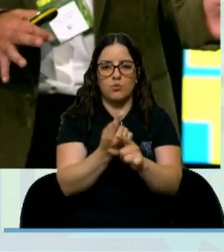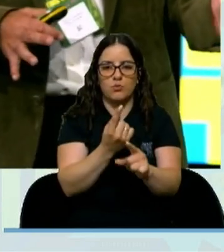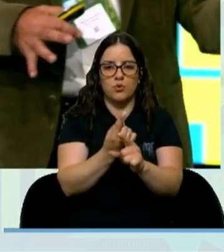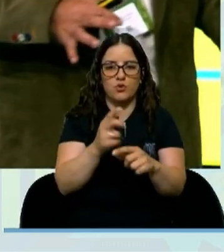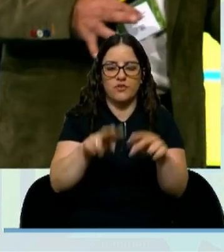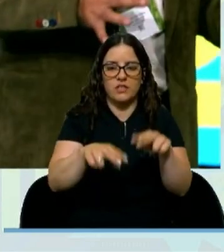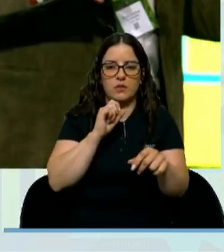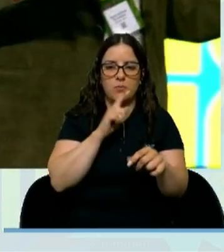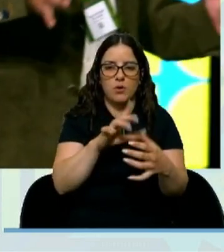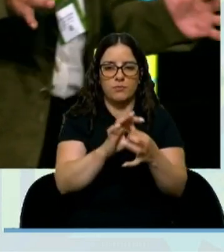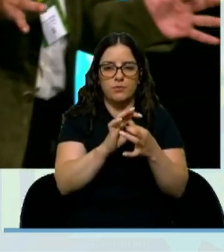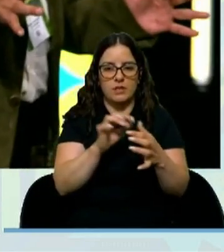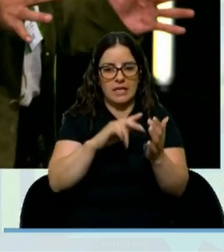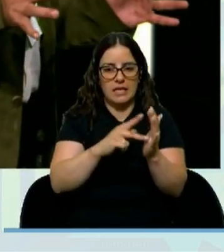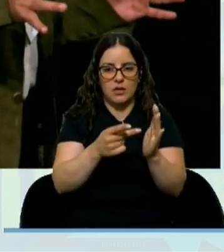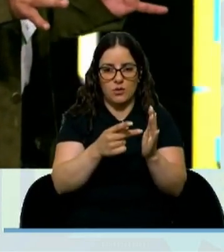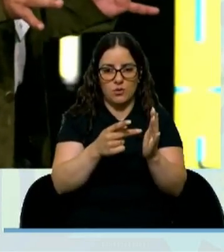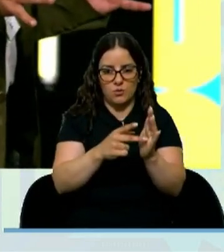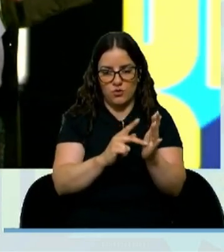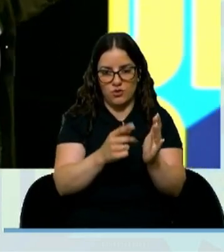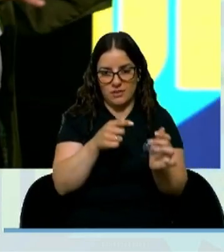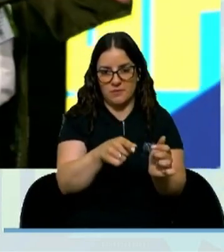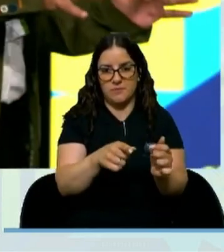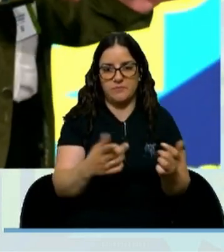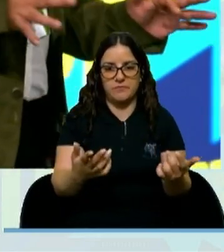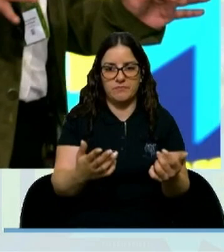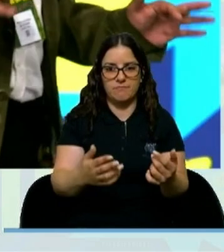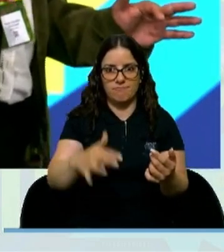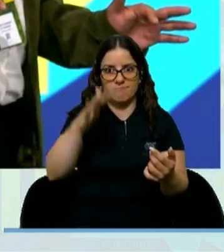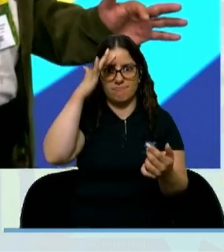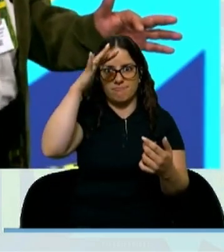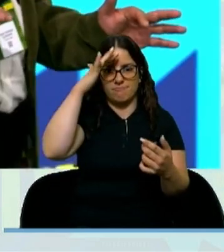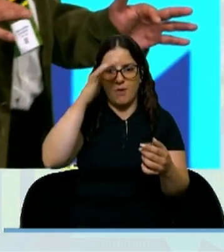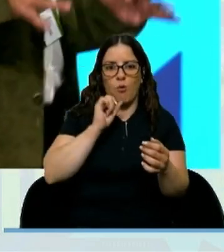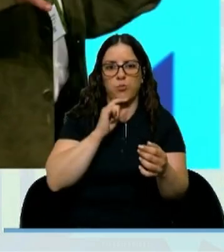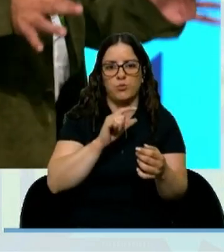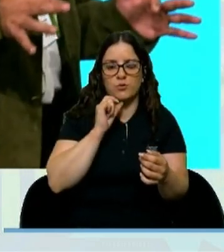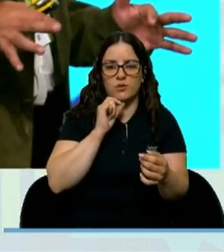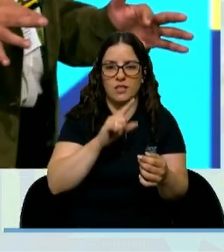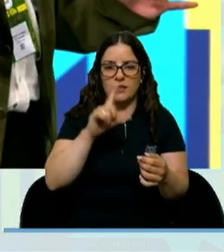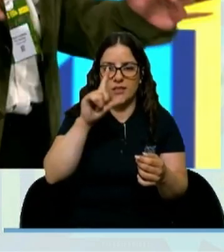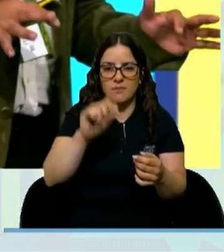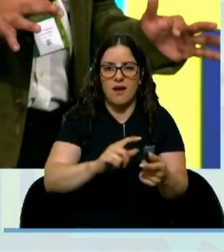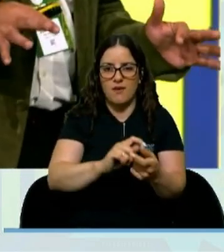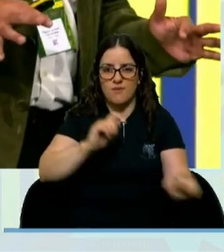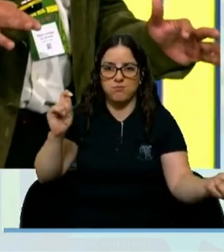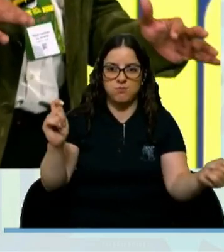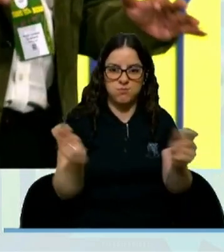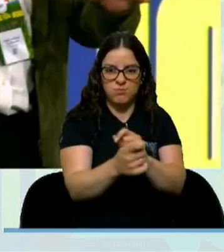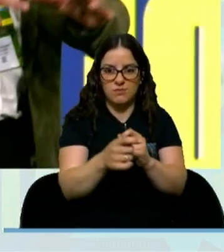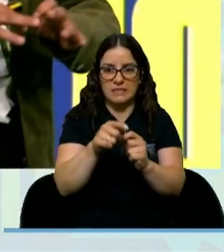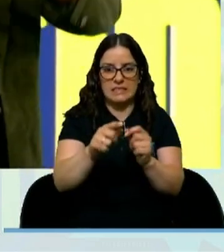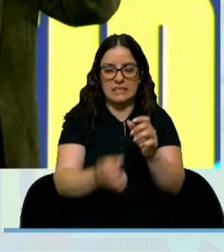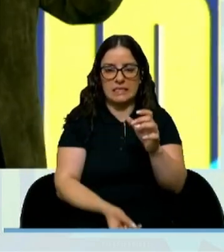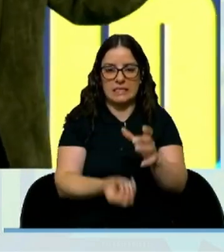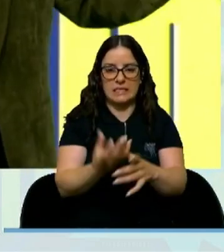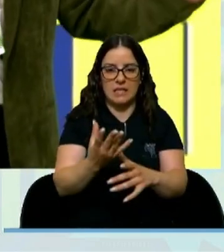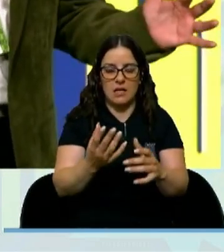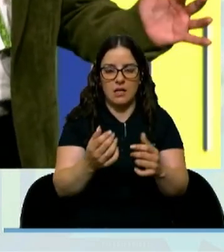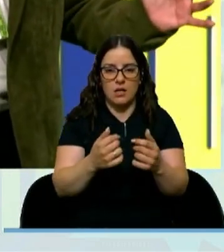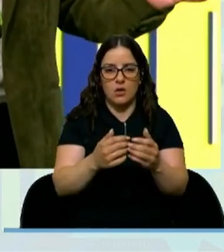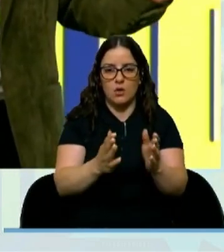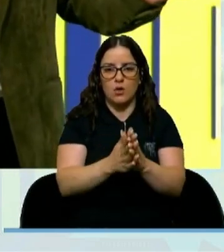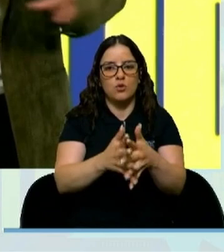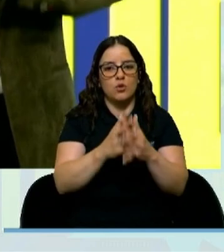esta tecnologia. Portanto, imaginem a oportunidade e a disrupção que isto vai criar em toda a